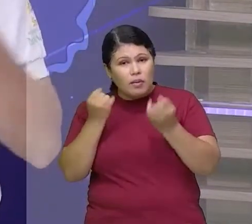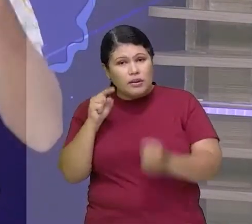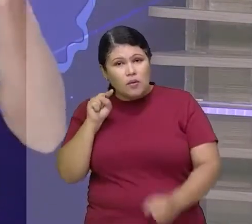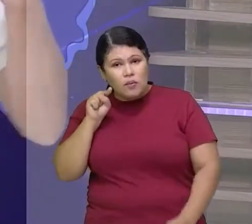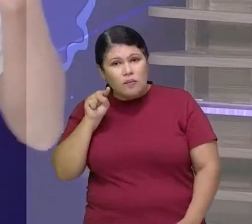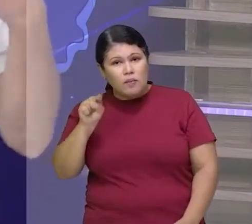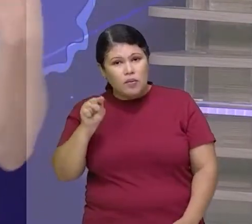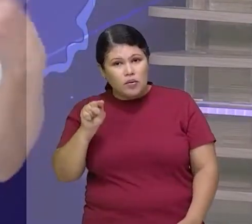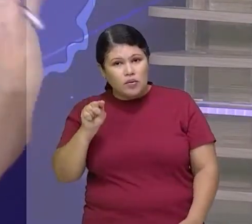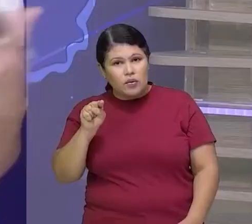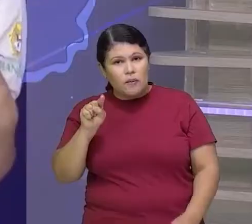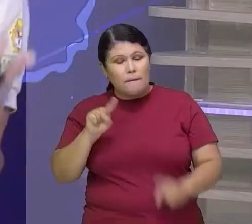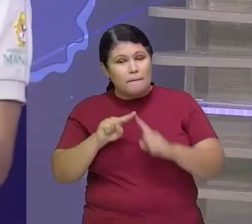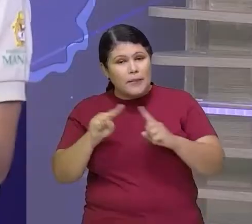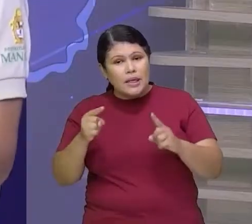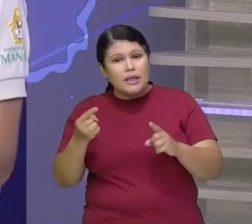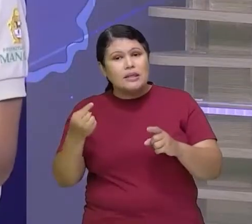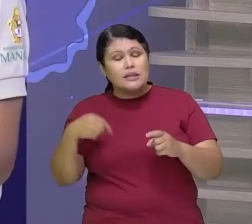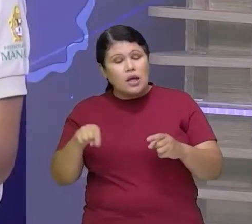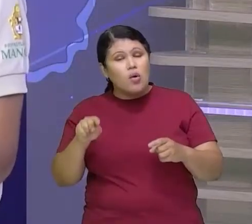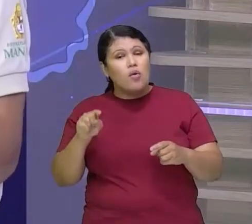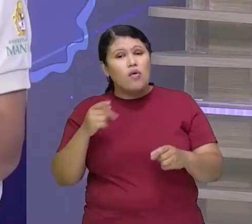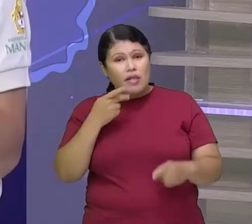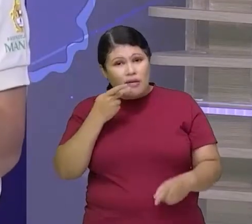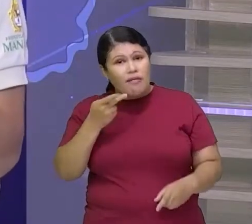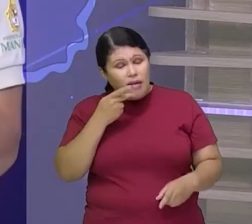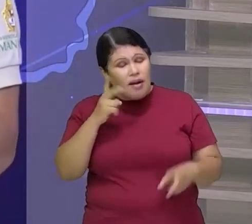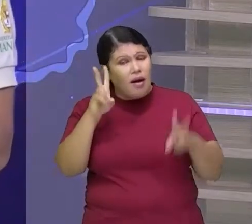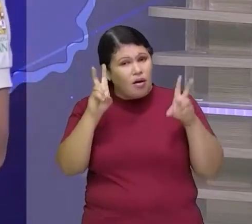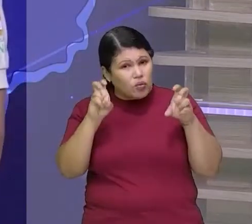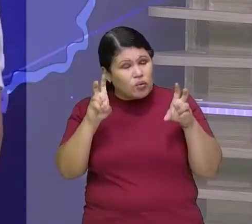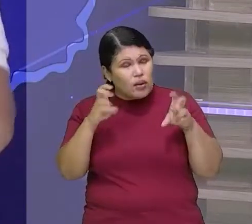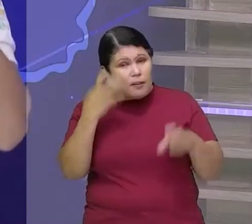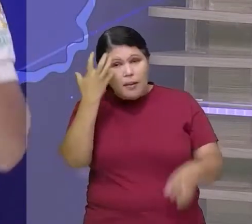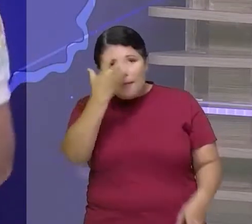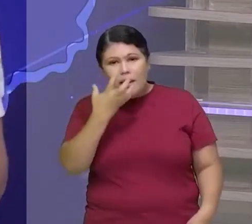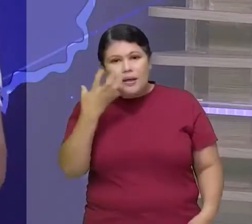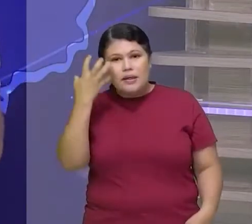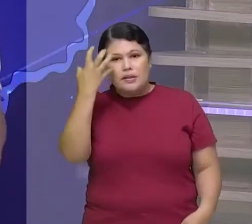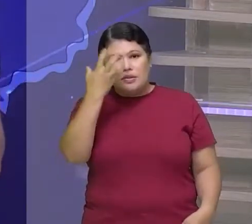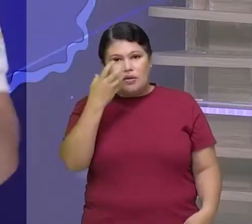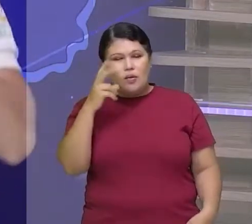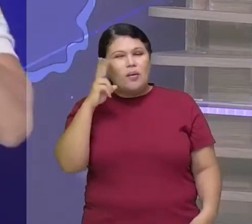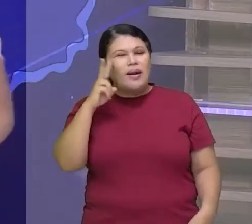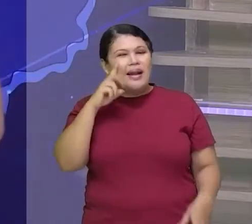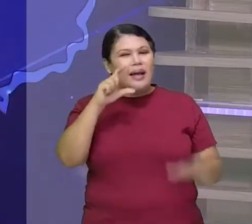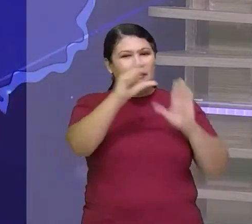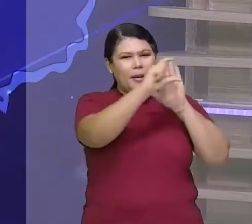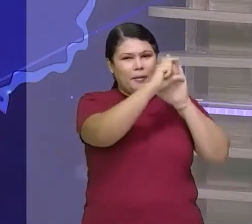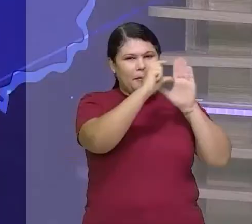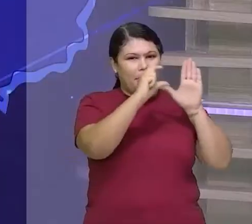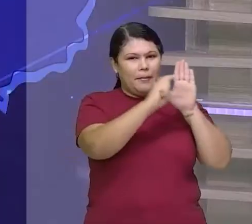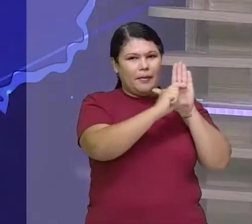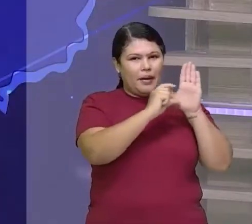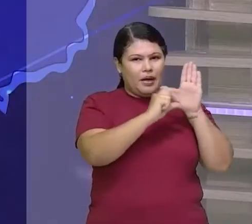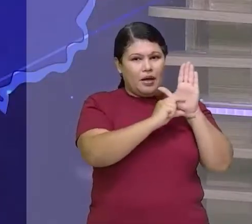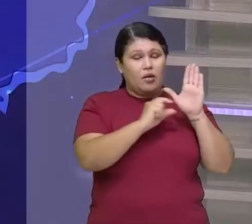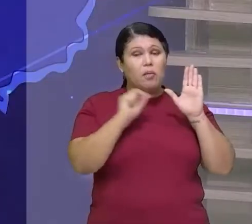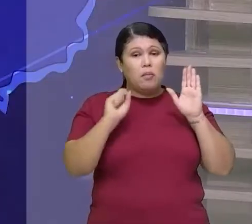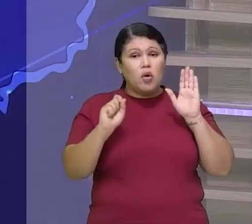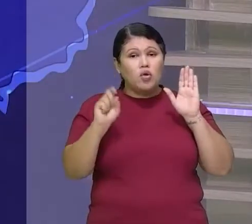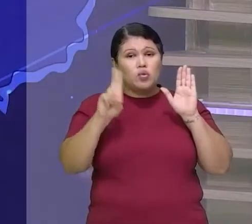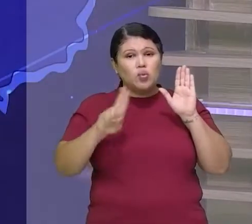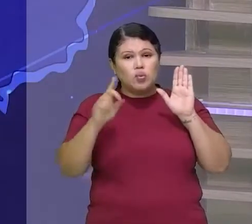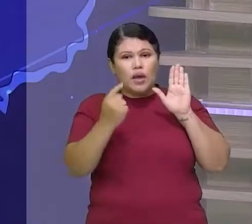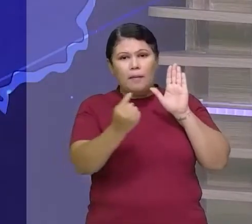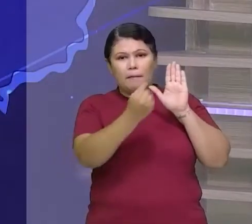pontuei. Só que eu ainda estou no mesmo assunto. Caso eu mudasse de assunto, lembra a história dos parágrafos? Eu uso aquele pontinho também